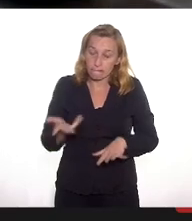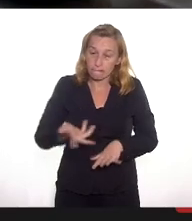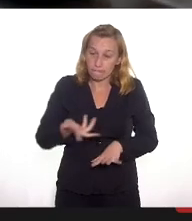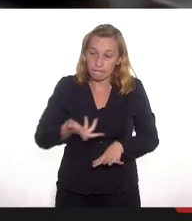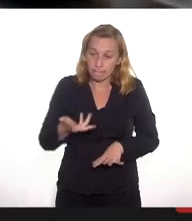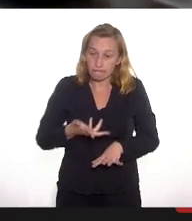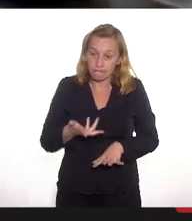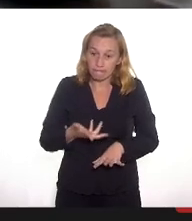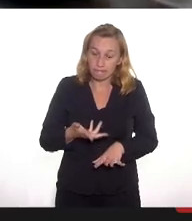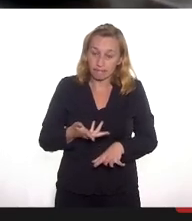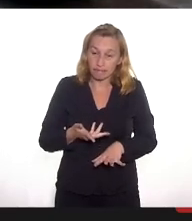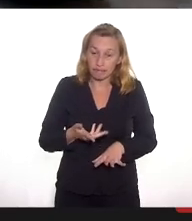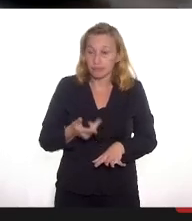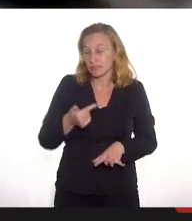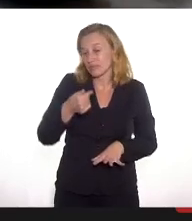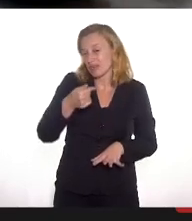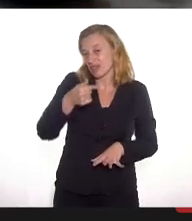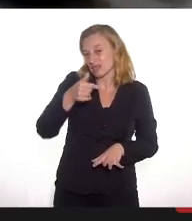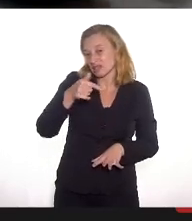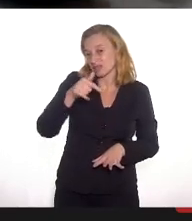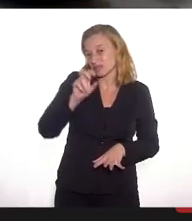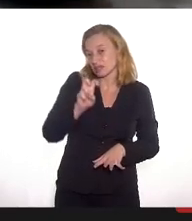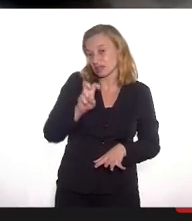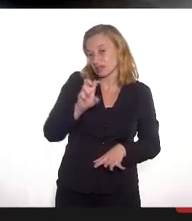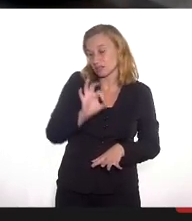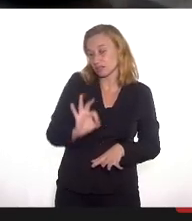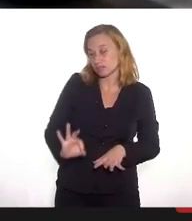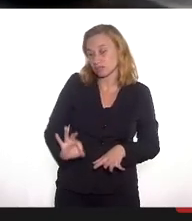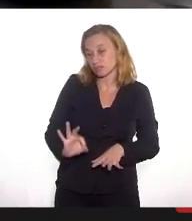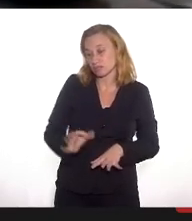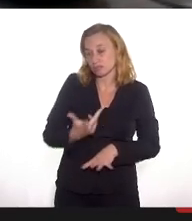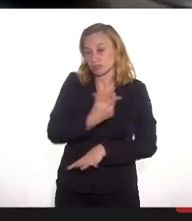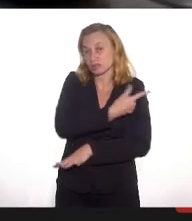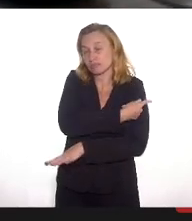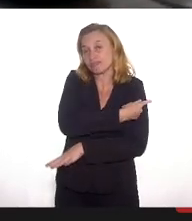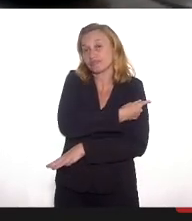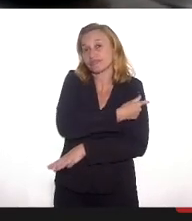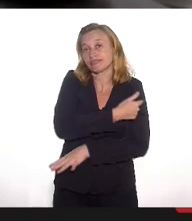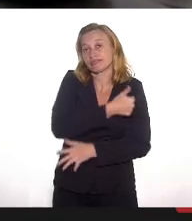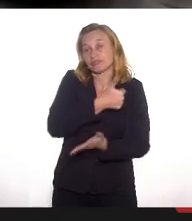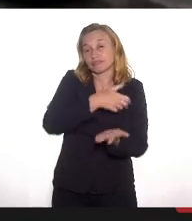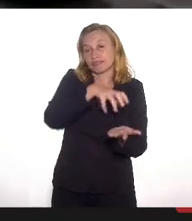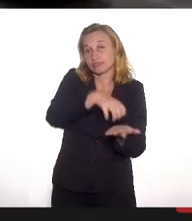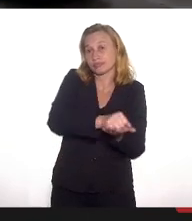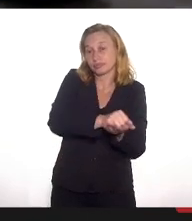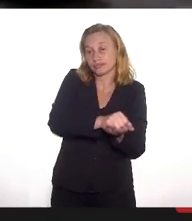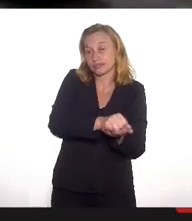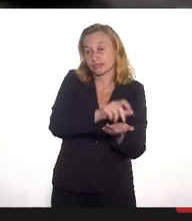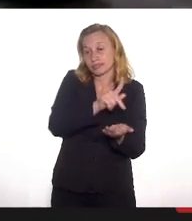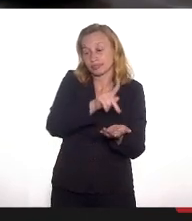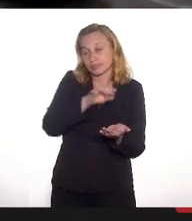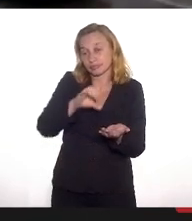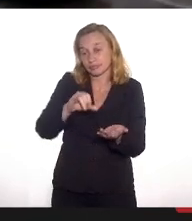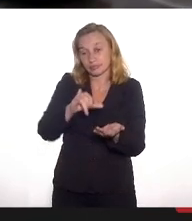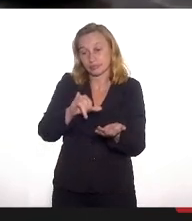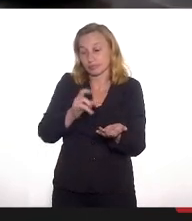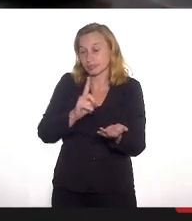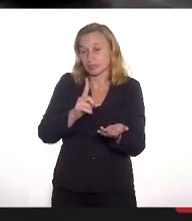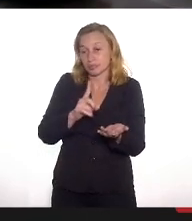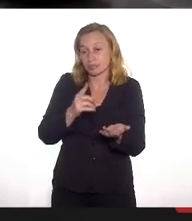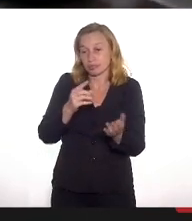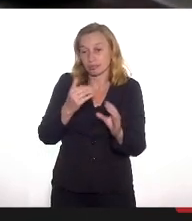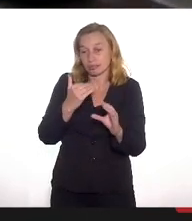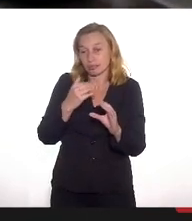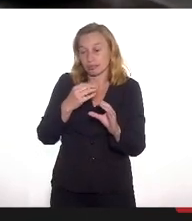eles aí estão na faixa de 75 sete doses aplicadas registaram-se P ir mas eles não estão andando dose